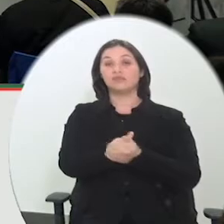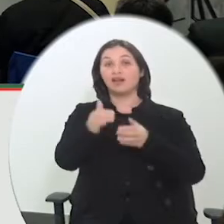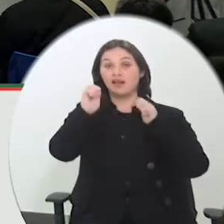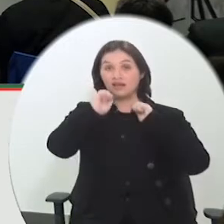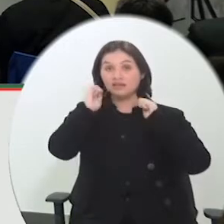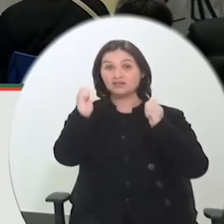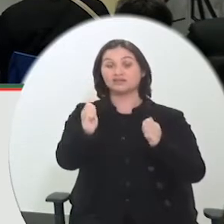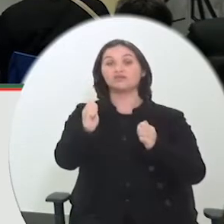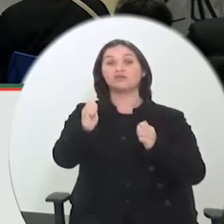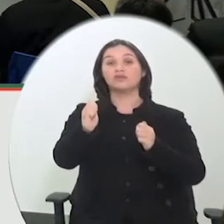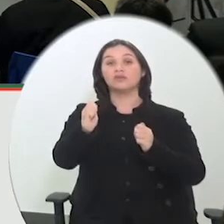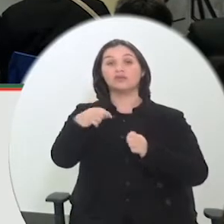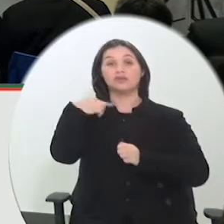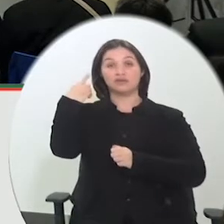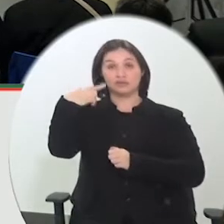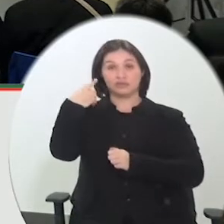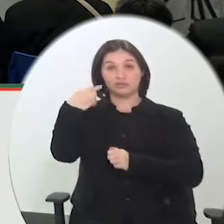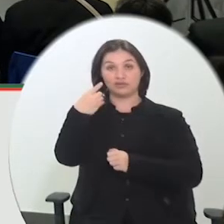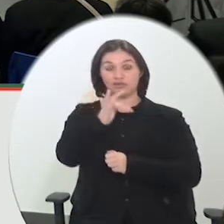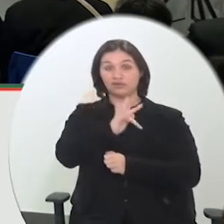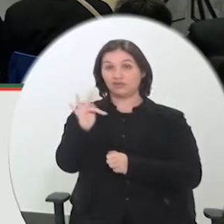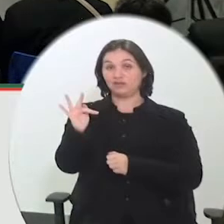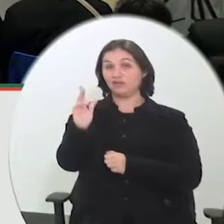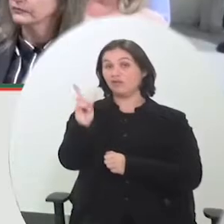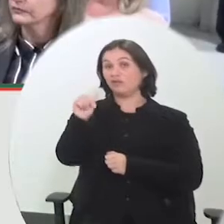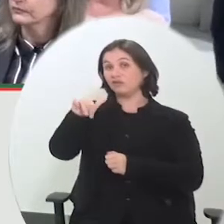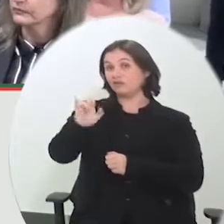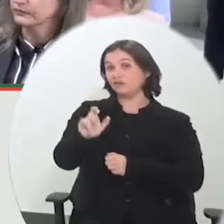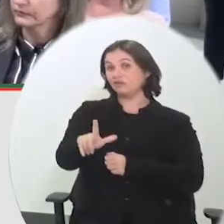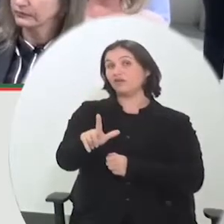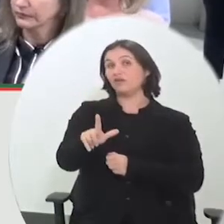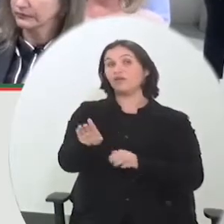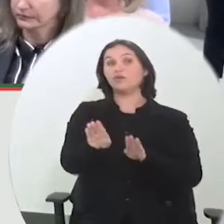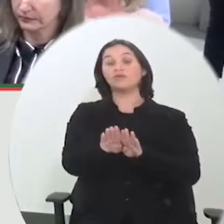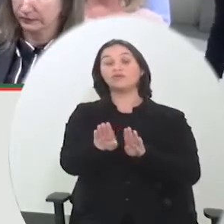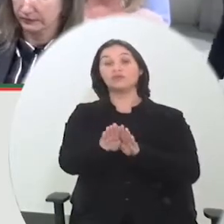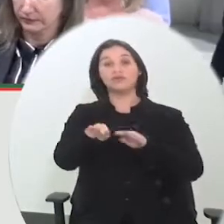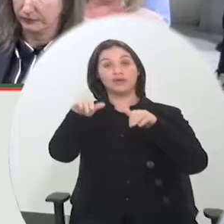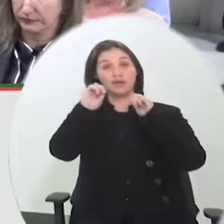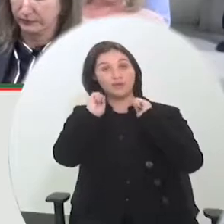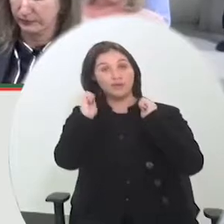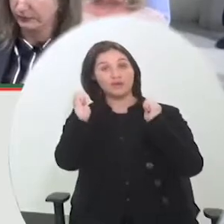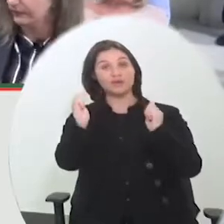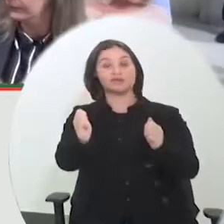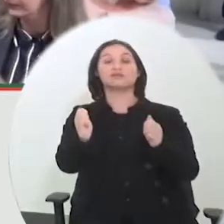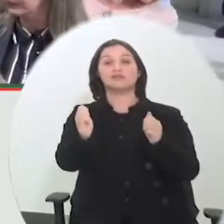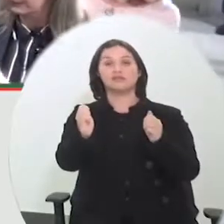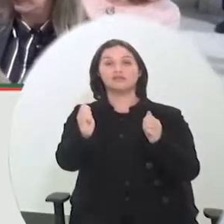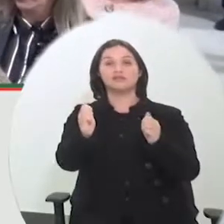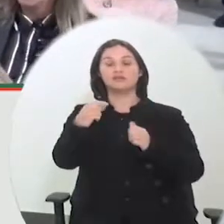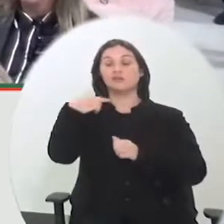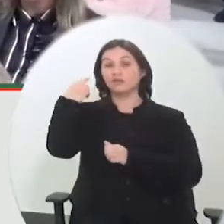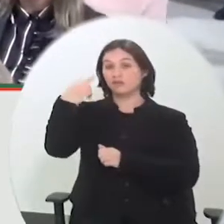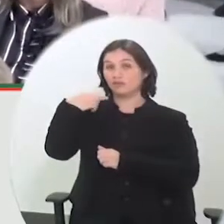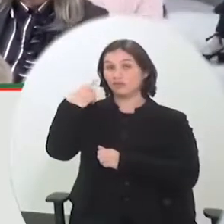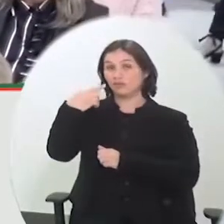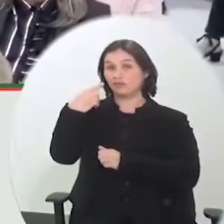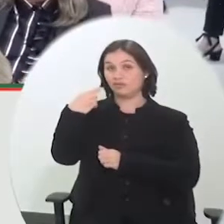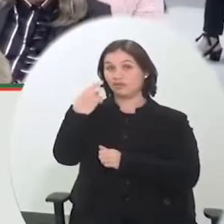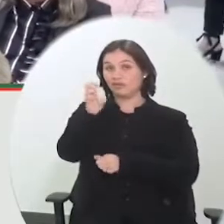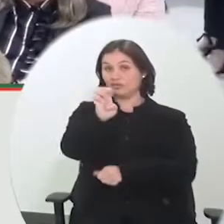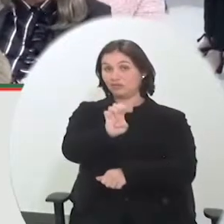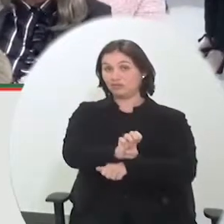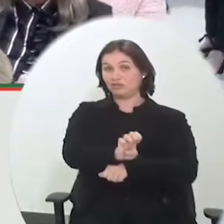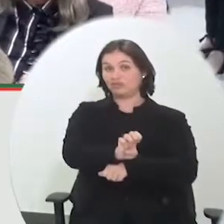Daniel Freitas. Senhor Emerson de Oliveira, assessor, representando o deputado estadual Hélio